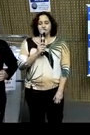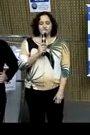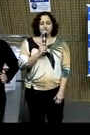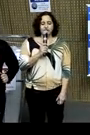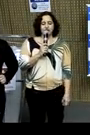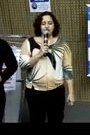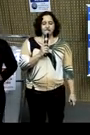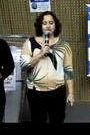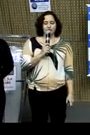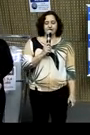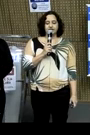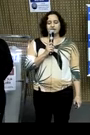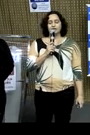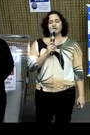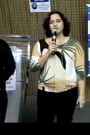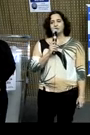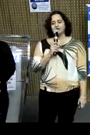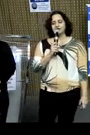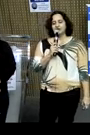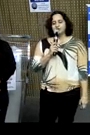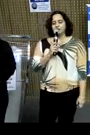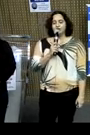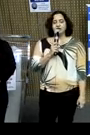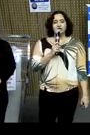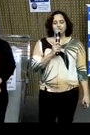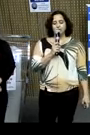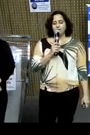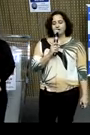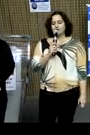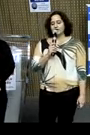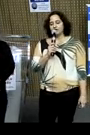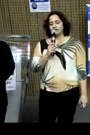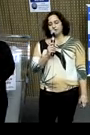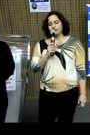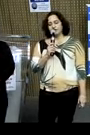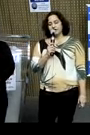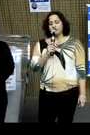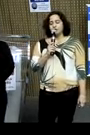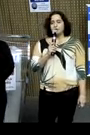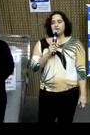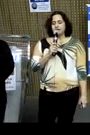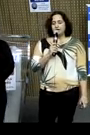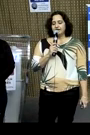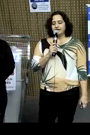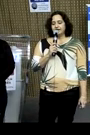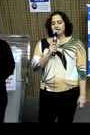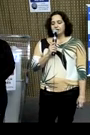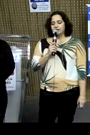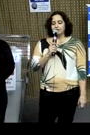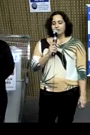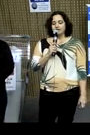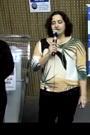em 2020, com relação à demanda espontânea, foi de 5.412. No primeiro semestre,